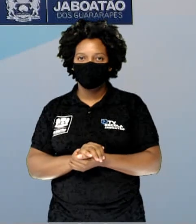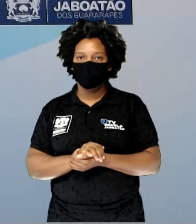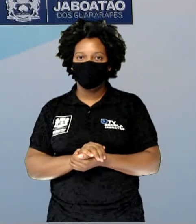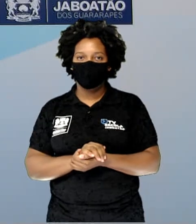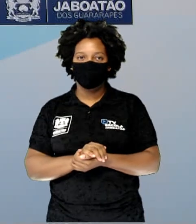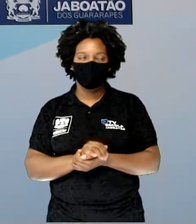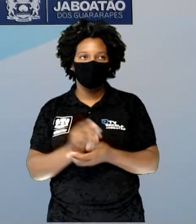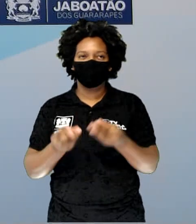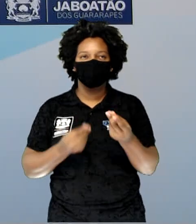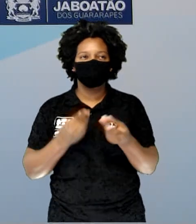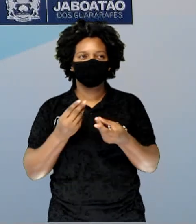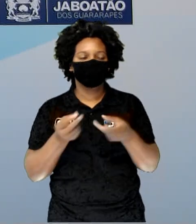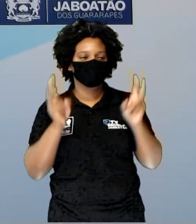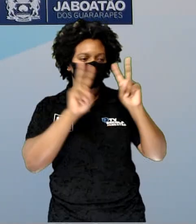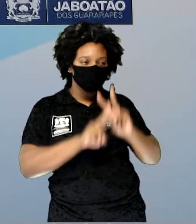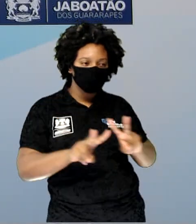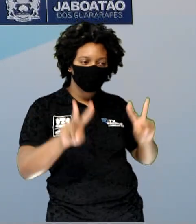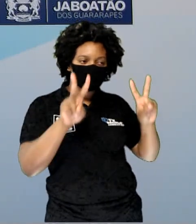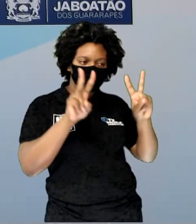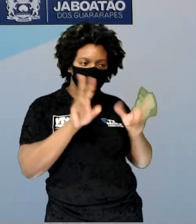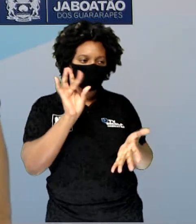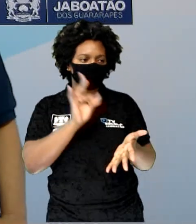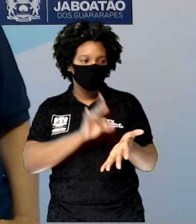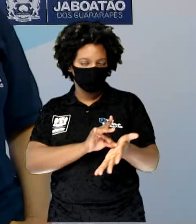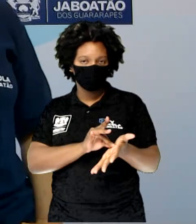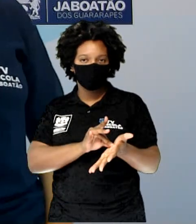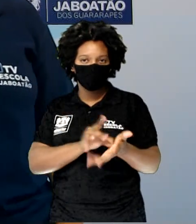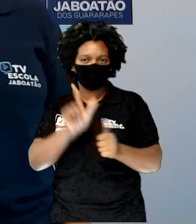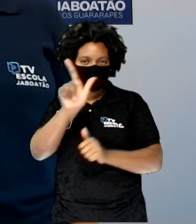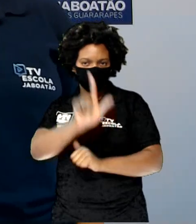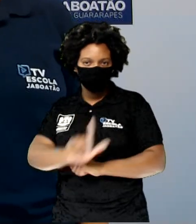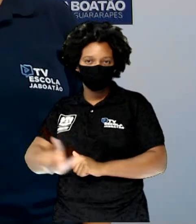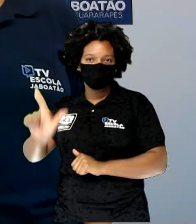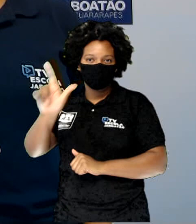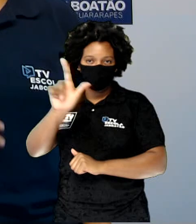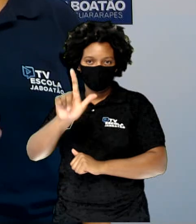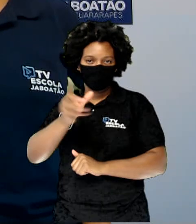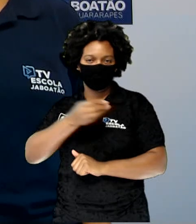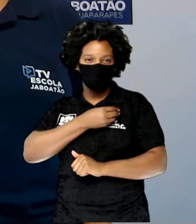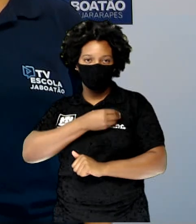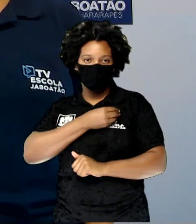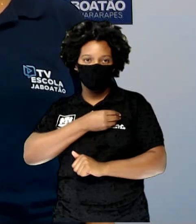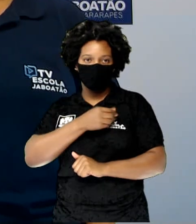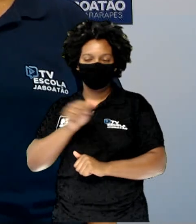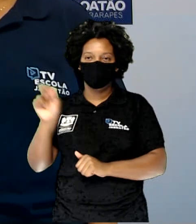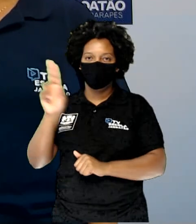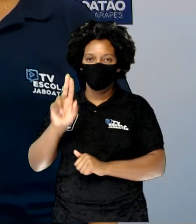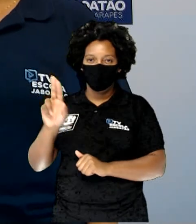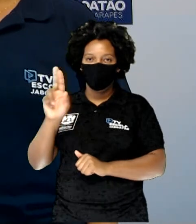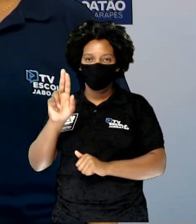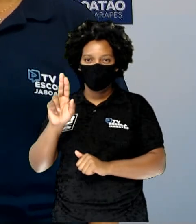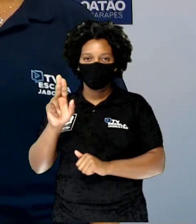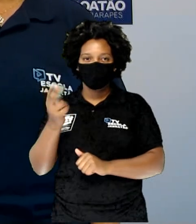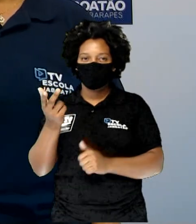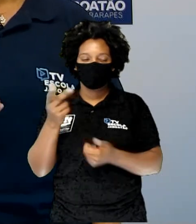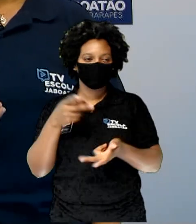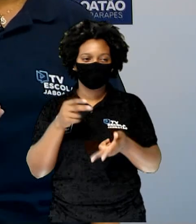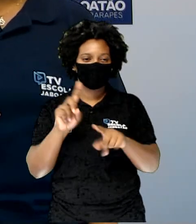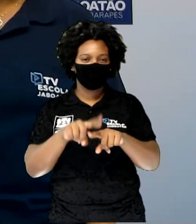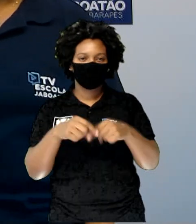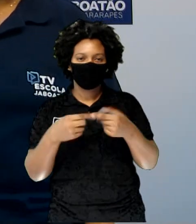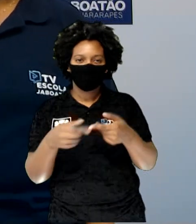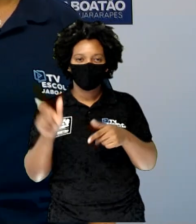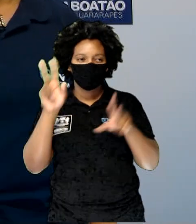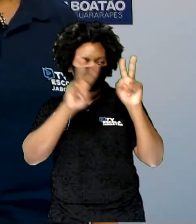visualizar a realidade contemporânea por meio de um olhar literário, ou seja, o uso de figuras de linguagem. Por isso ser um olhar literário,